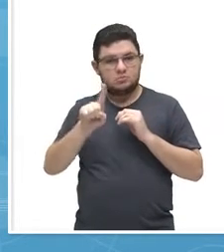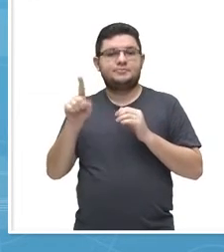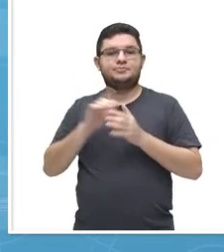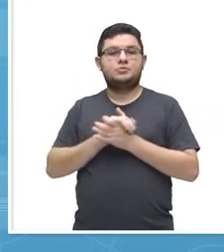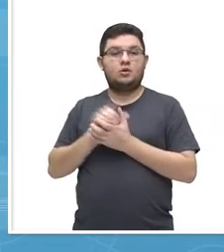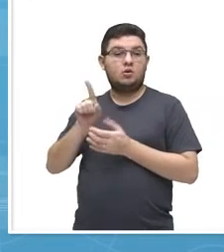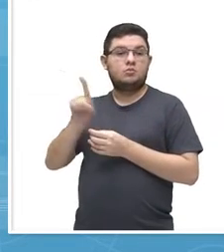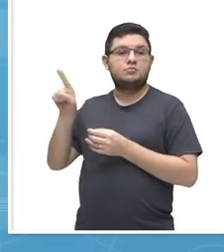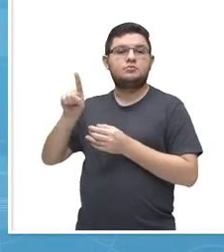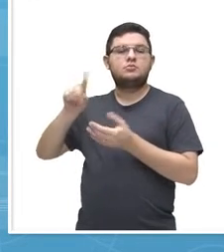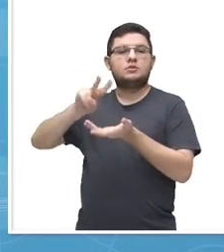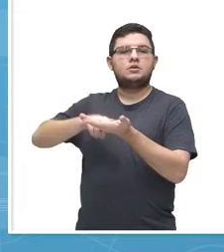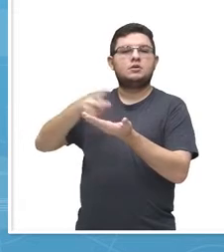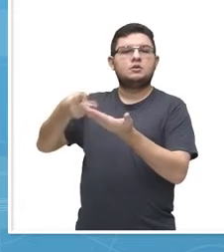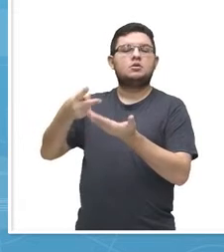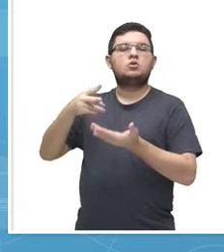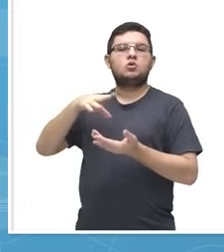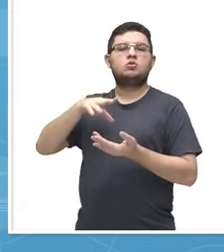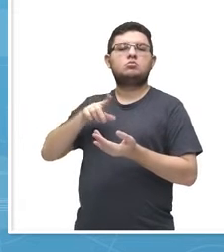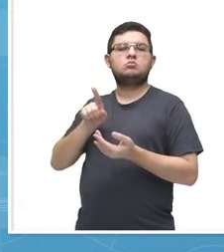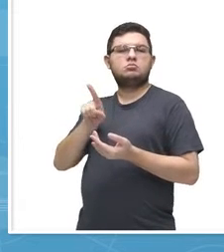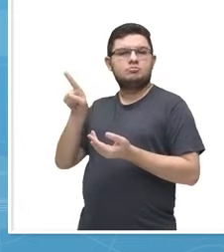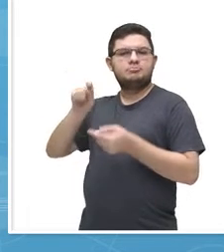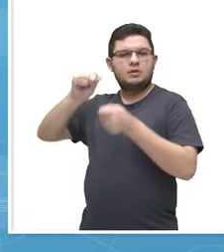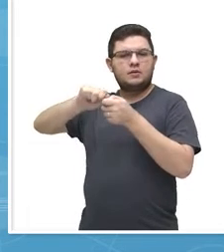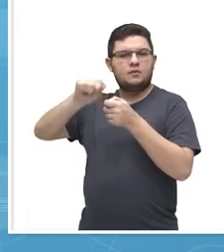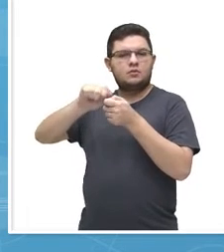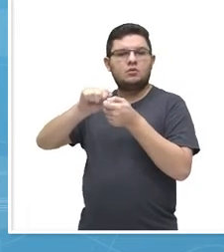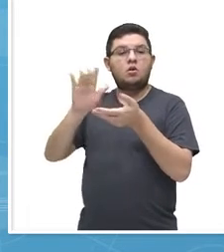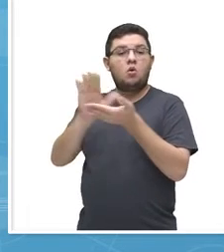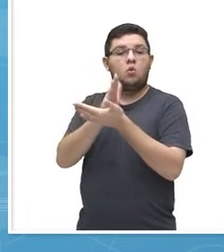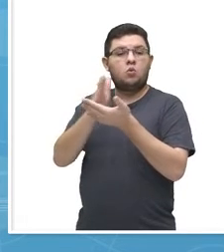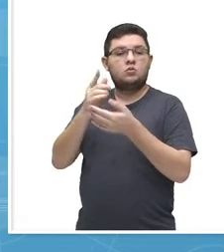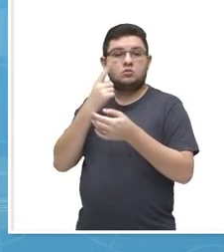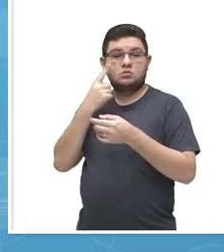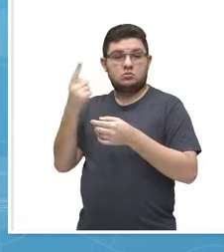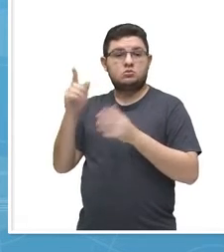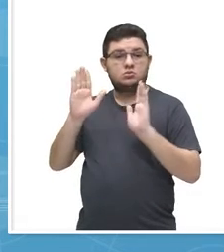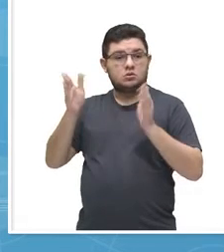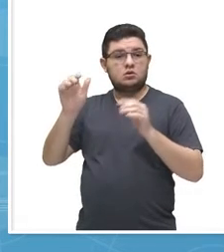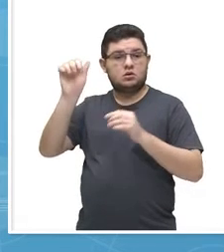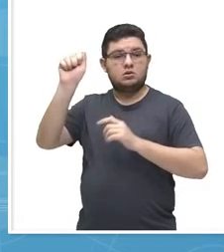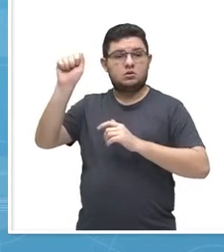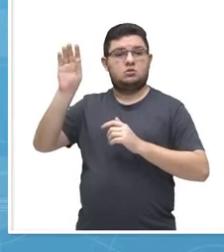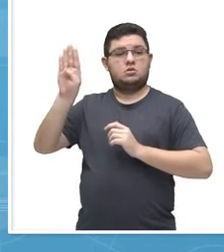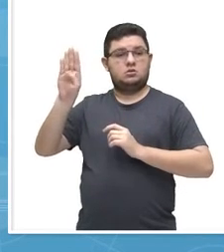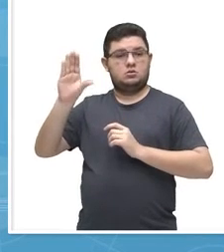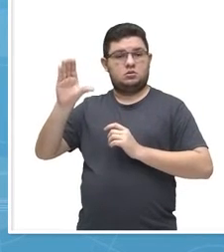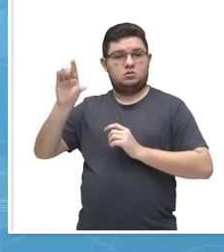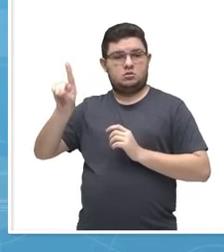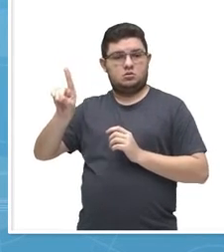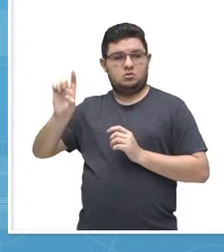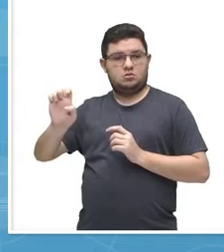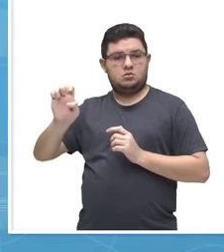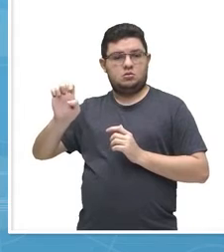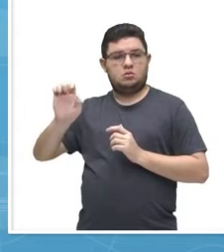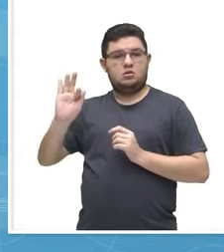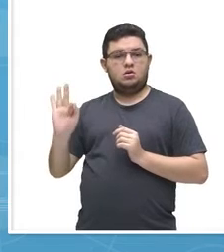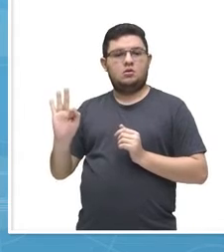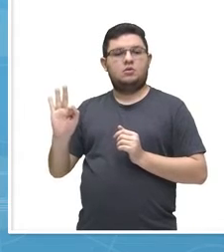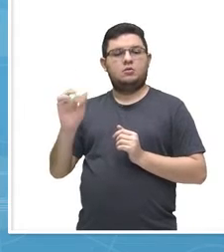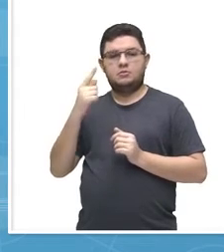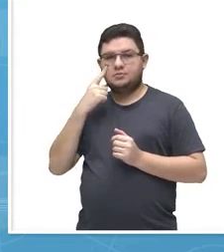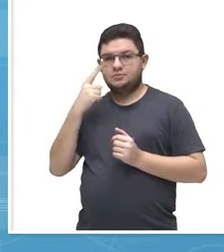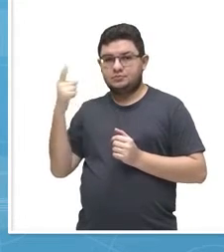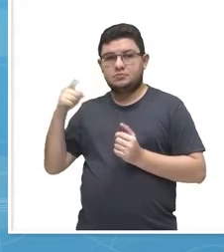seguir. Então, são alguns verbos que a gente viu lá no vídeo. Do yoga, go running, take selfies, have coffee with